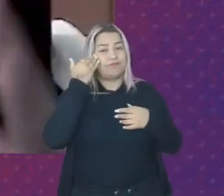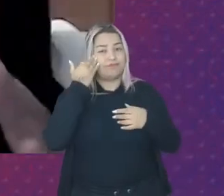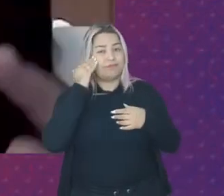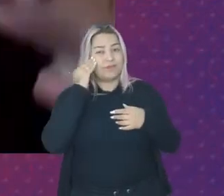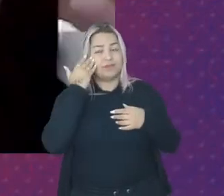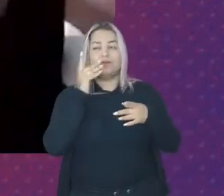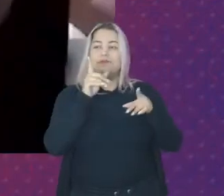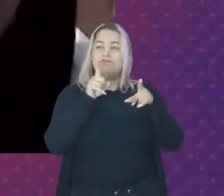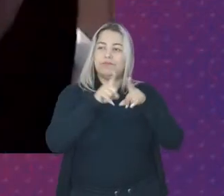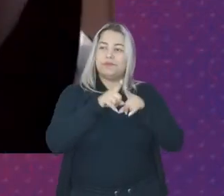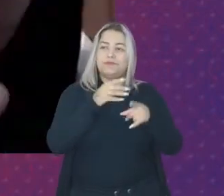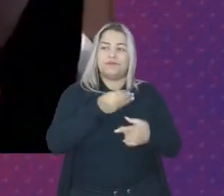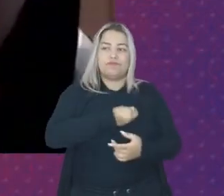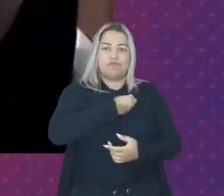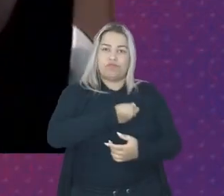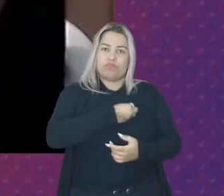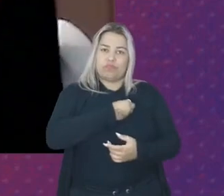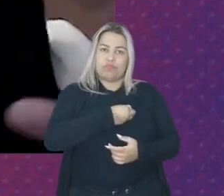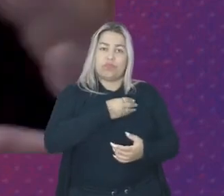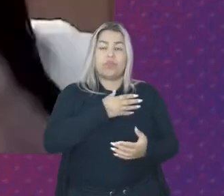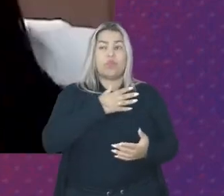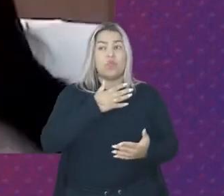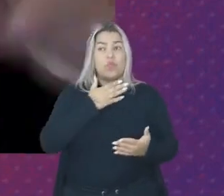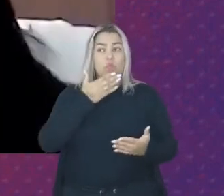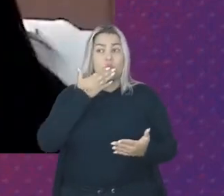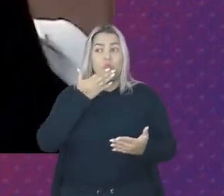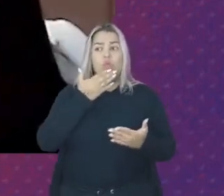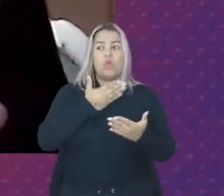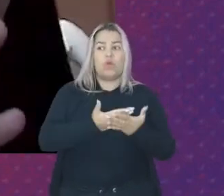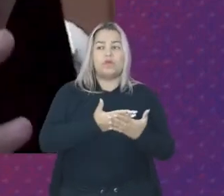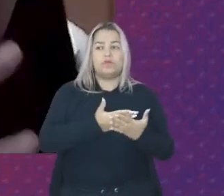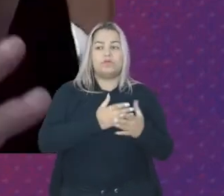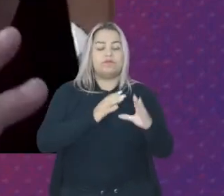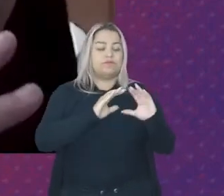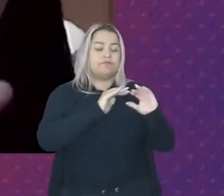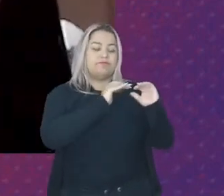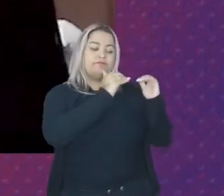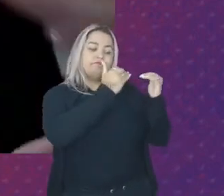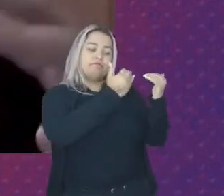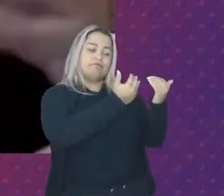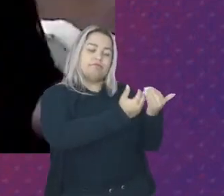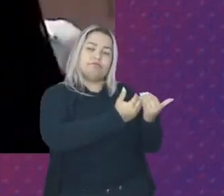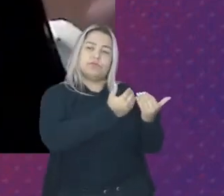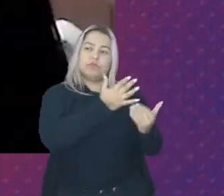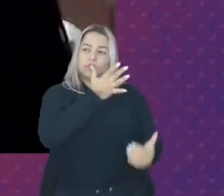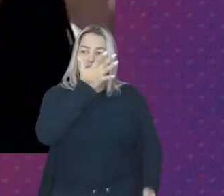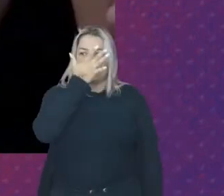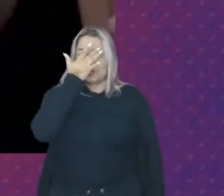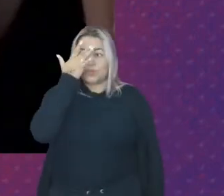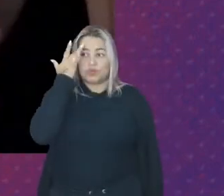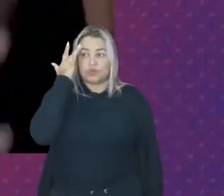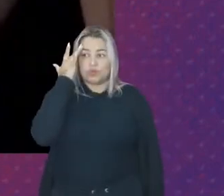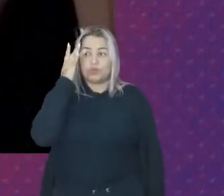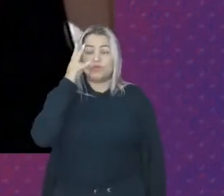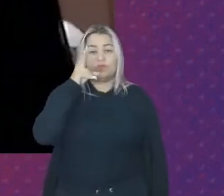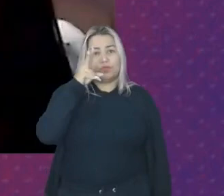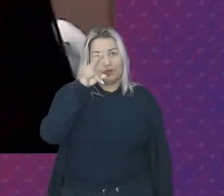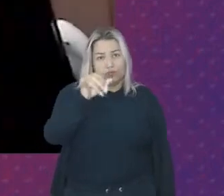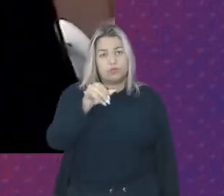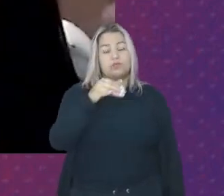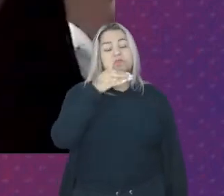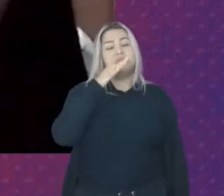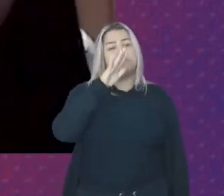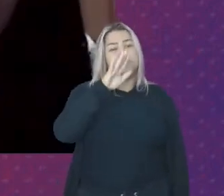que para existirem os crentes, ou seja, a sua comunidade, aquelas pessoas que vão pedir voto